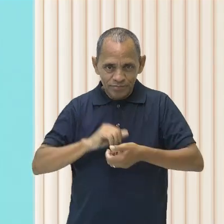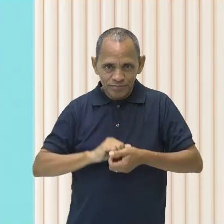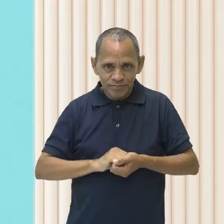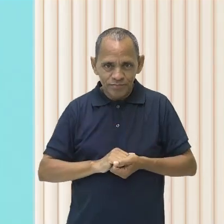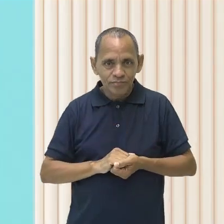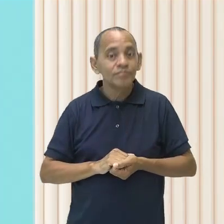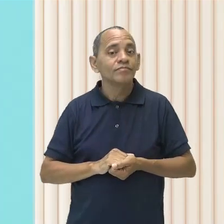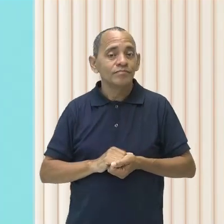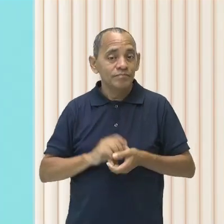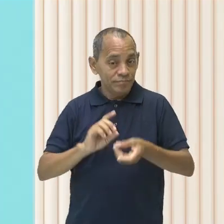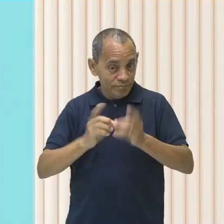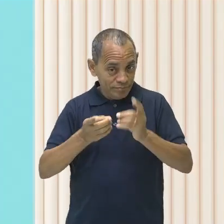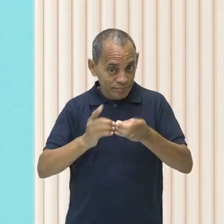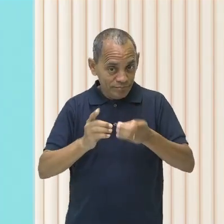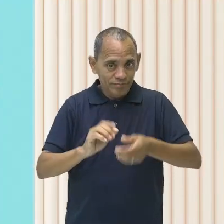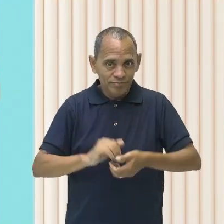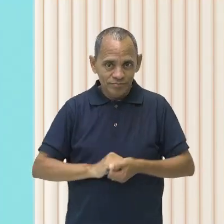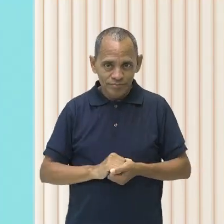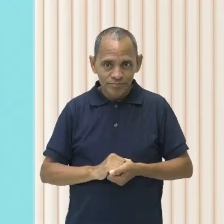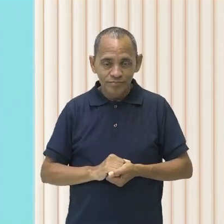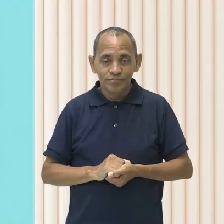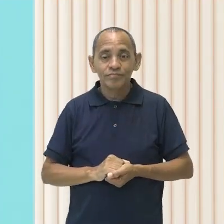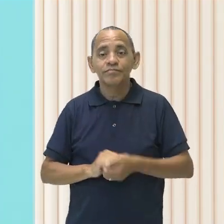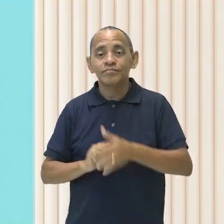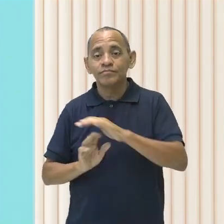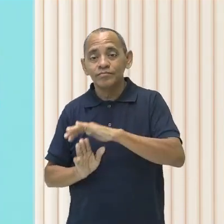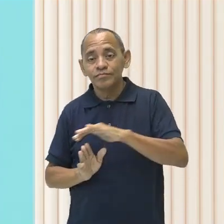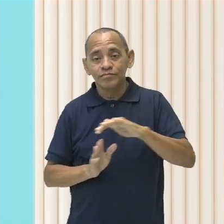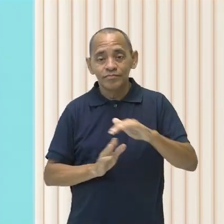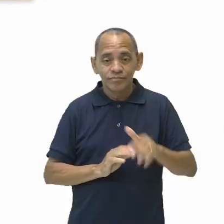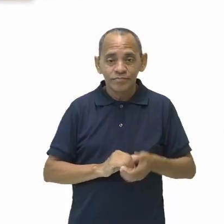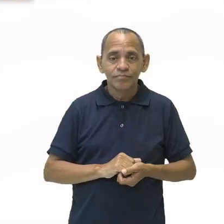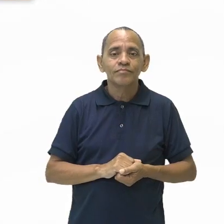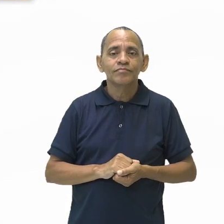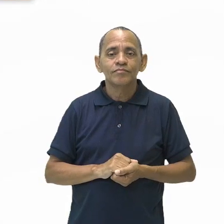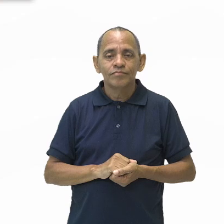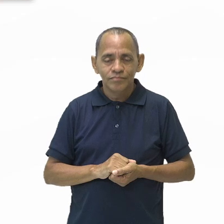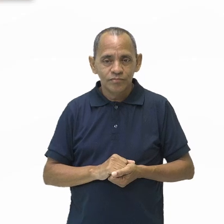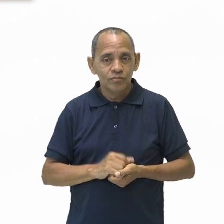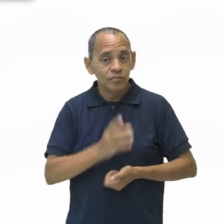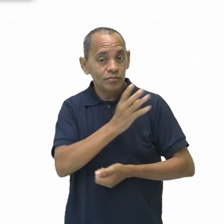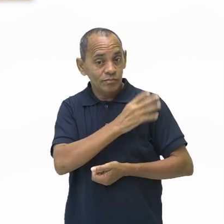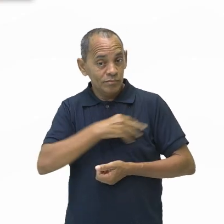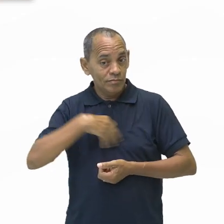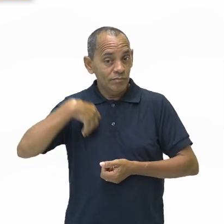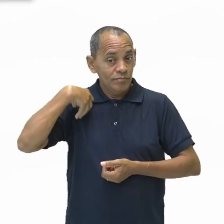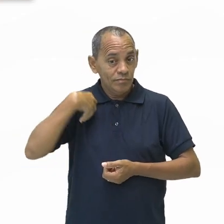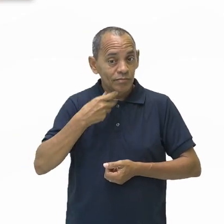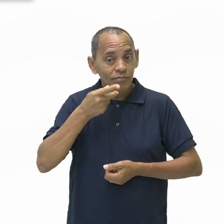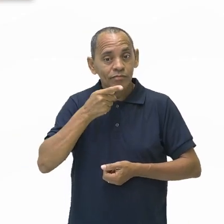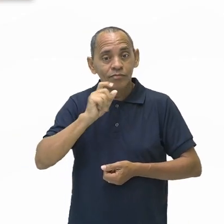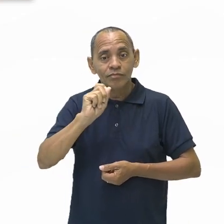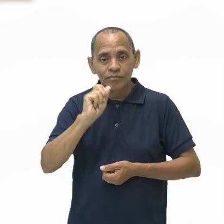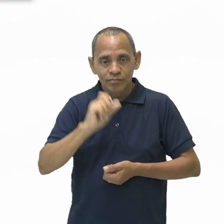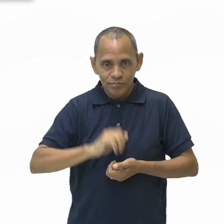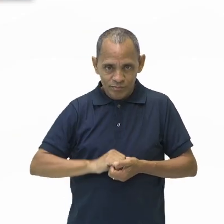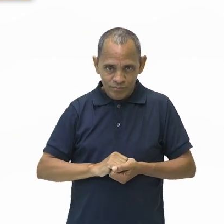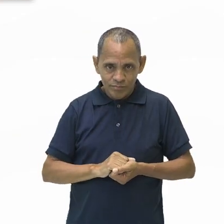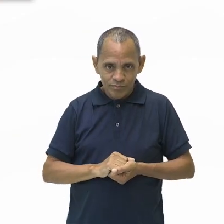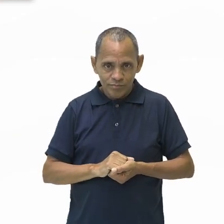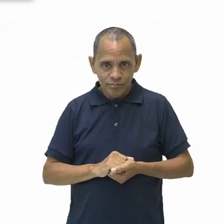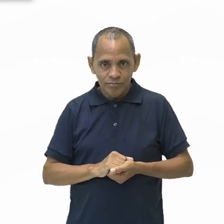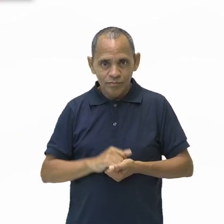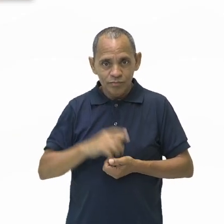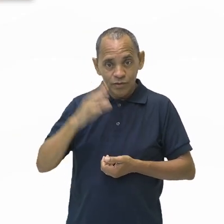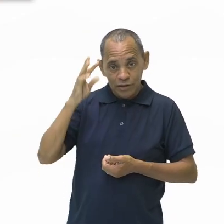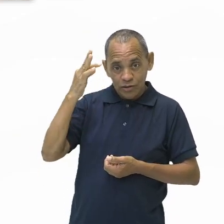esse diálogo, certo? E aí, segundo Aristóteles, vamos ver o que ele diz. Segundo Aristóteles,